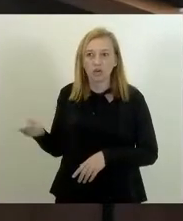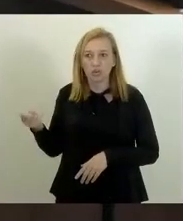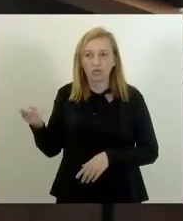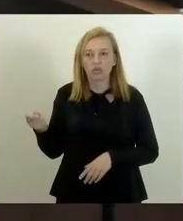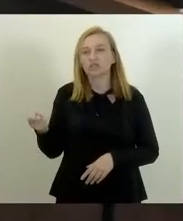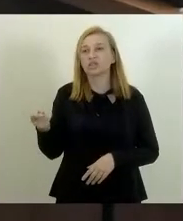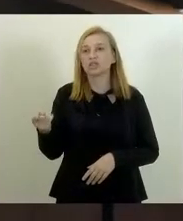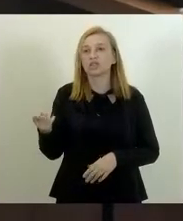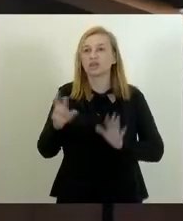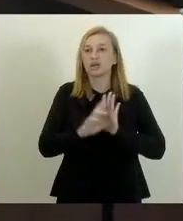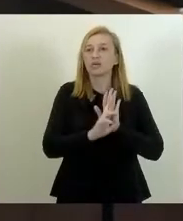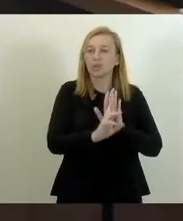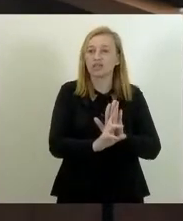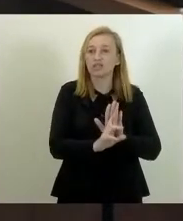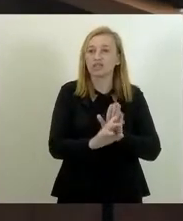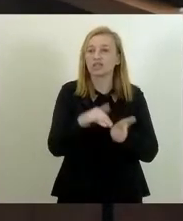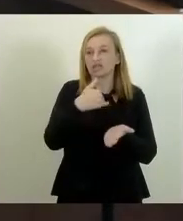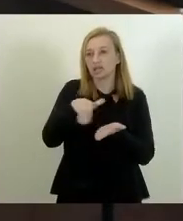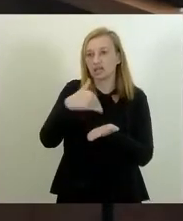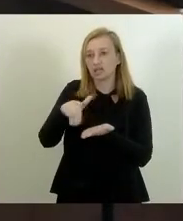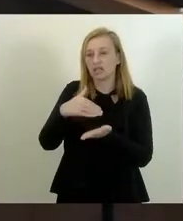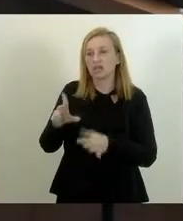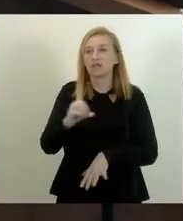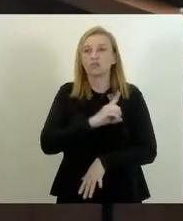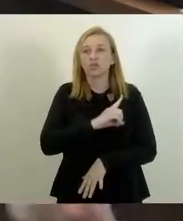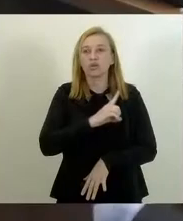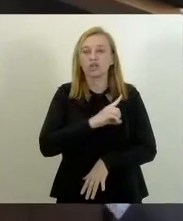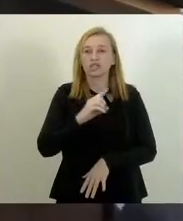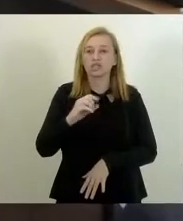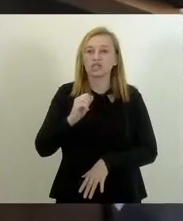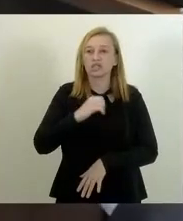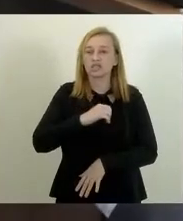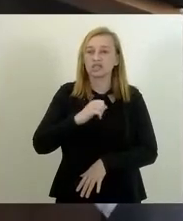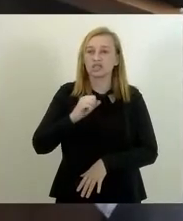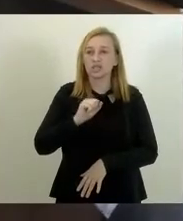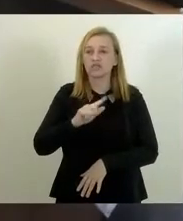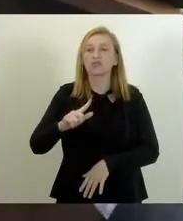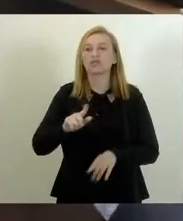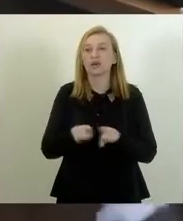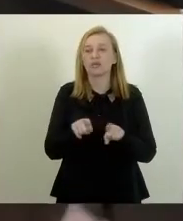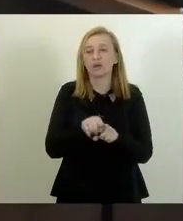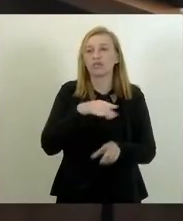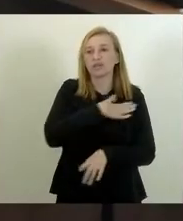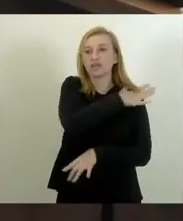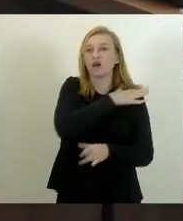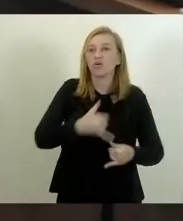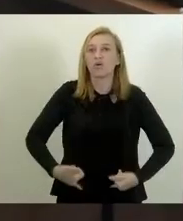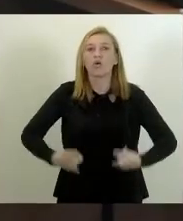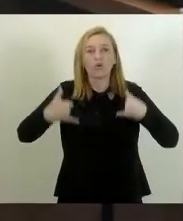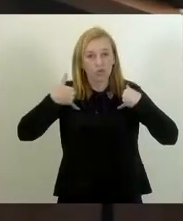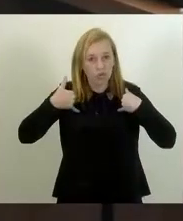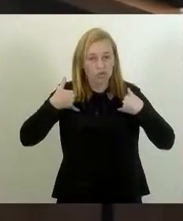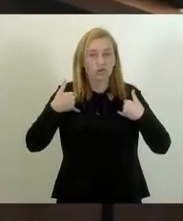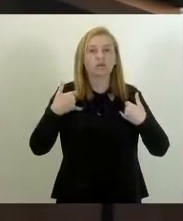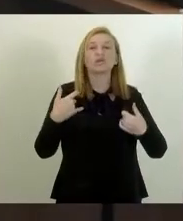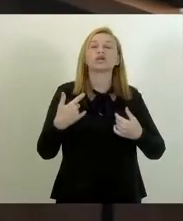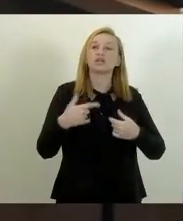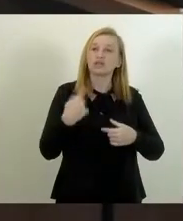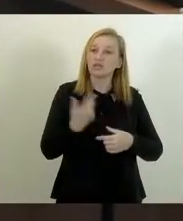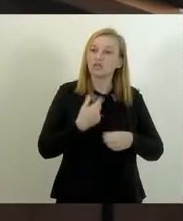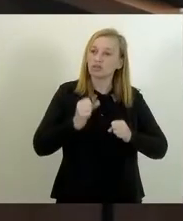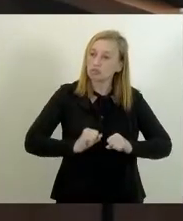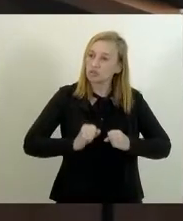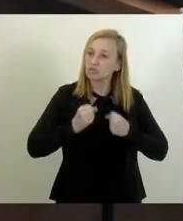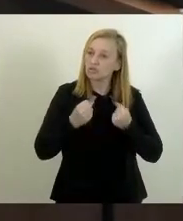ouviremos representantes das secretarias de Polícia Civil e Militar, e quero dizer aqui do orgulho do trabalho que estamos desempenhando